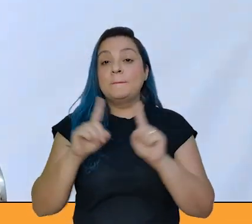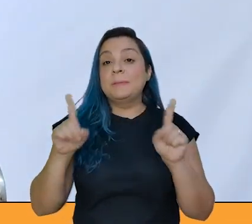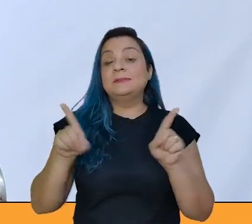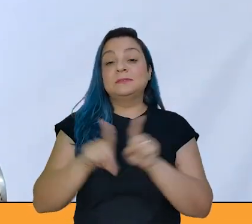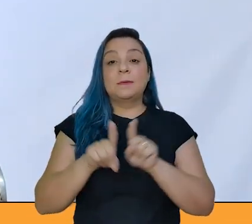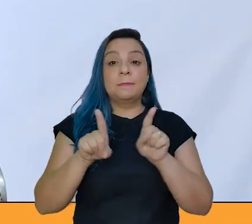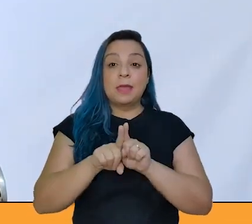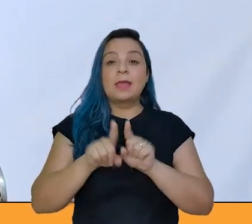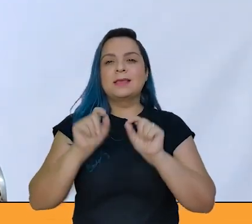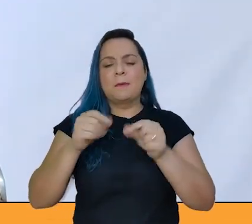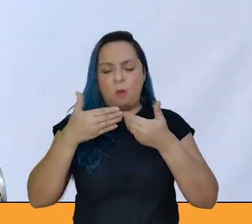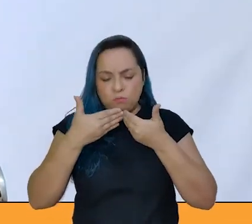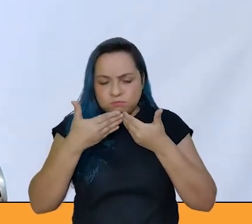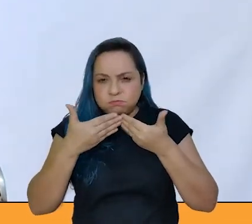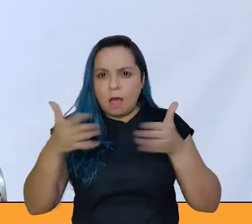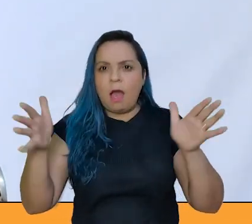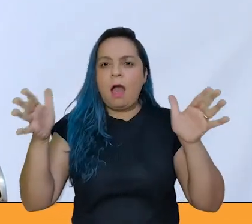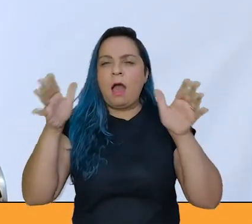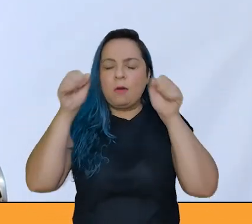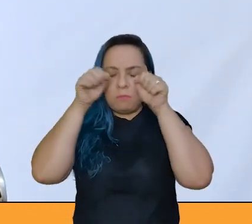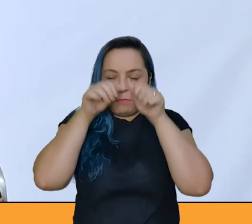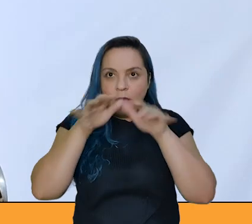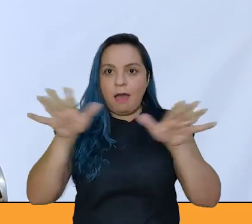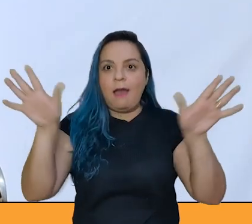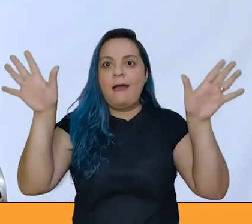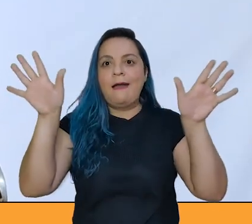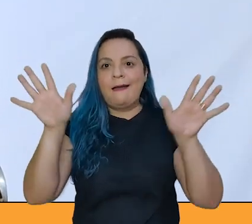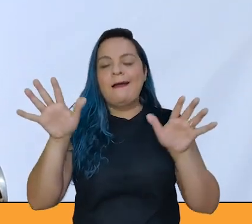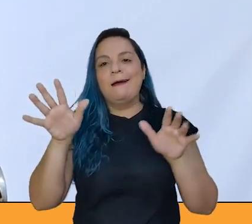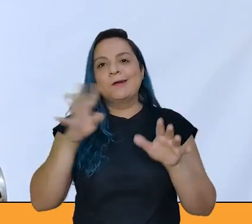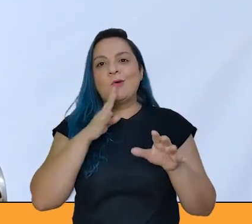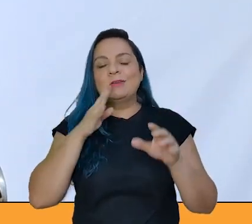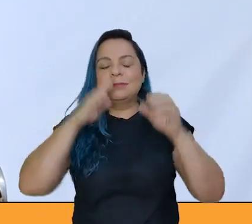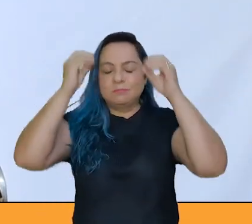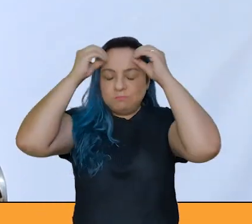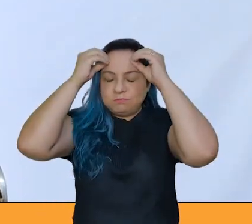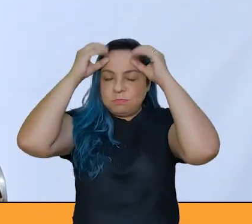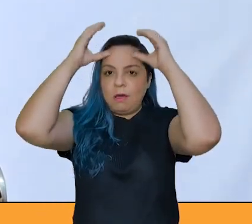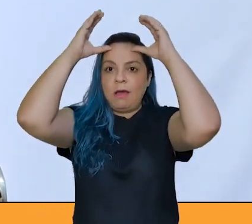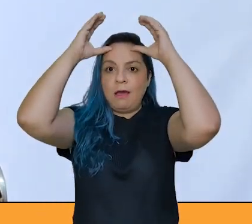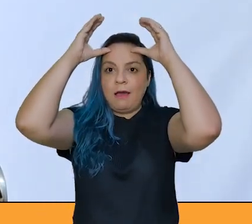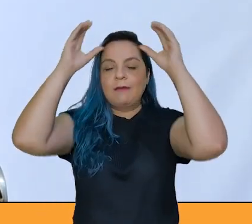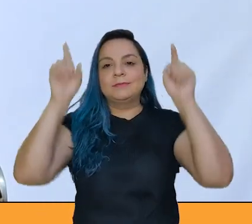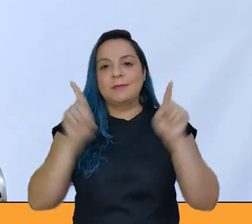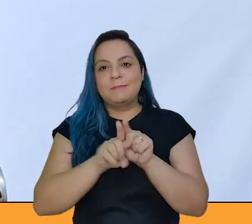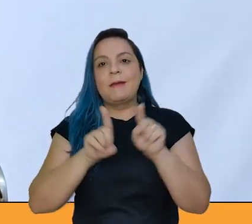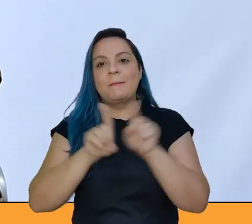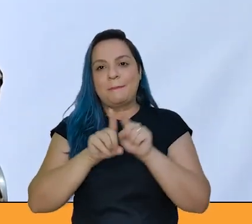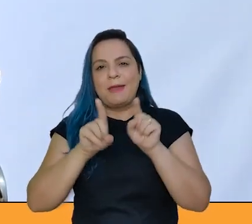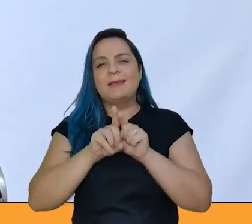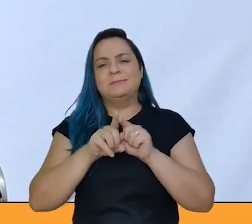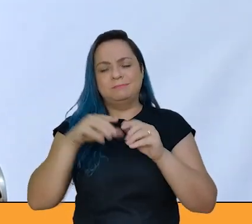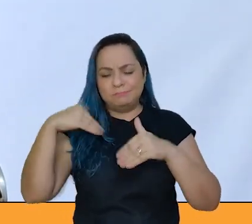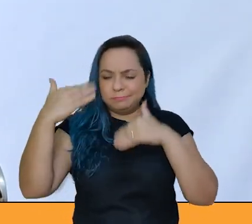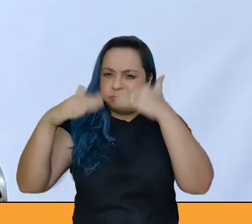também para que possa ampliar o seu olhar, para que possa ampliar o conhecimento, para que possa ampliar